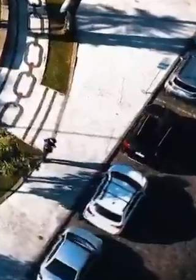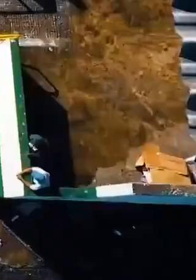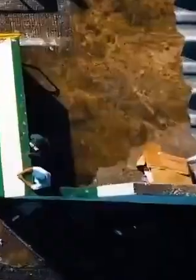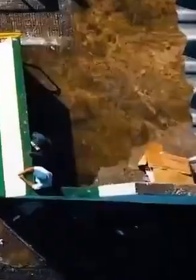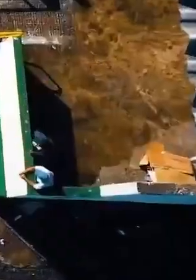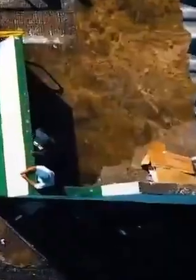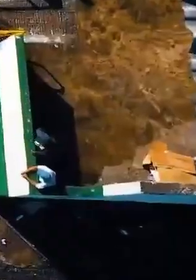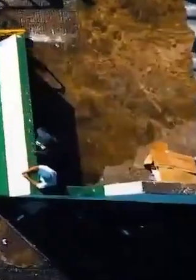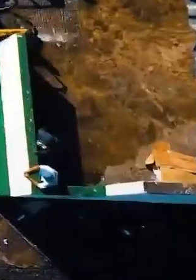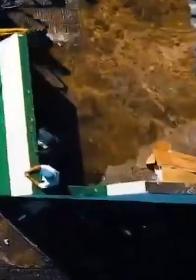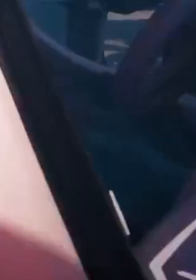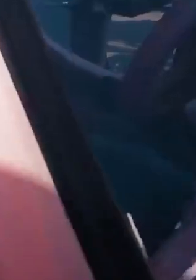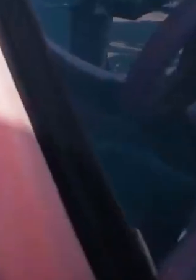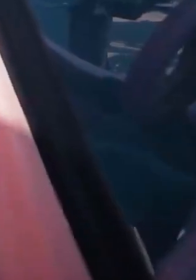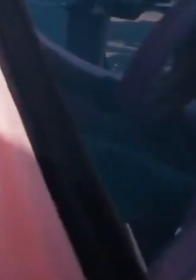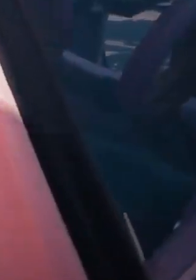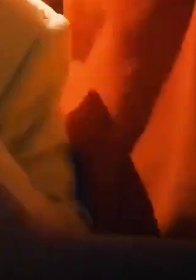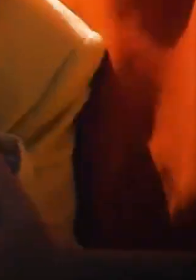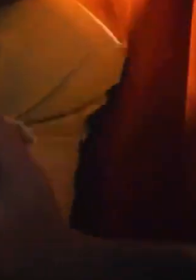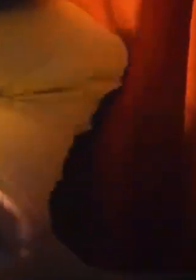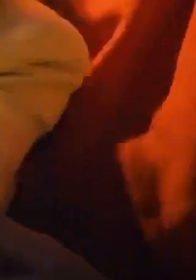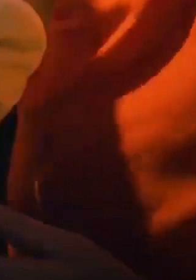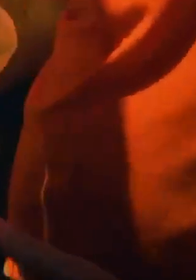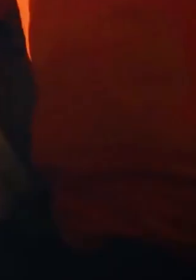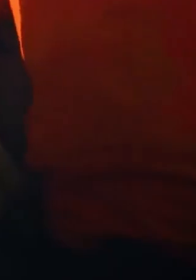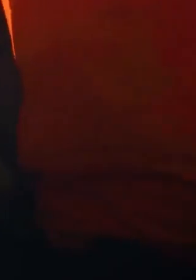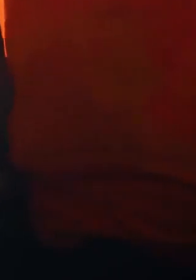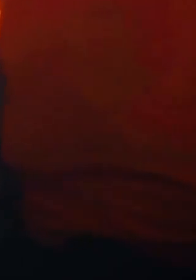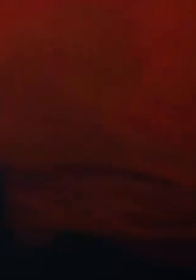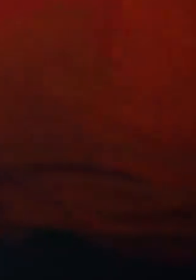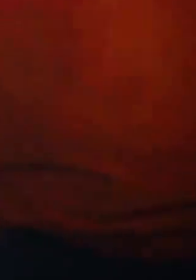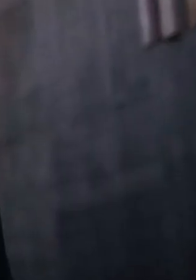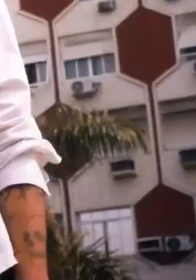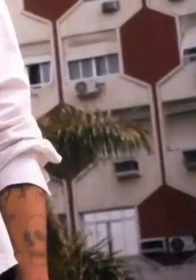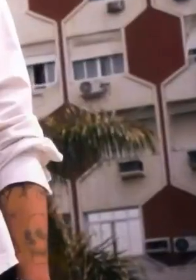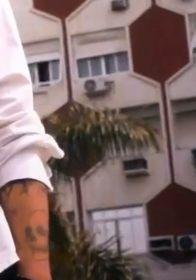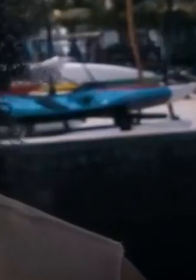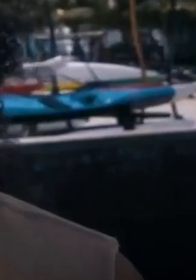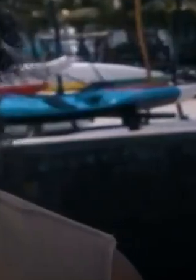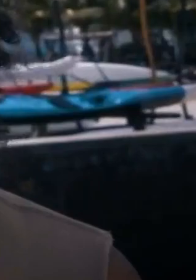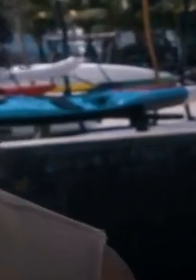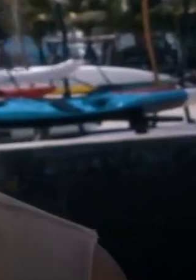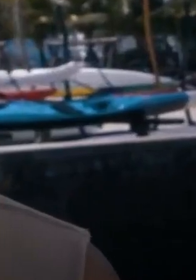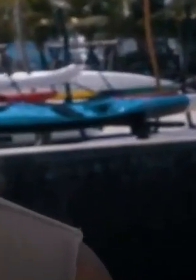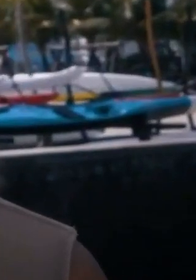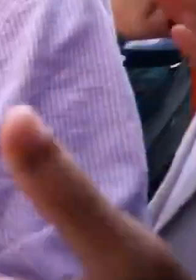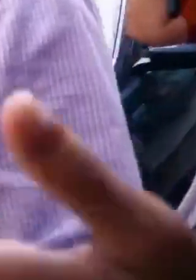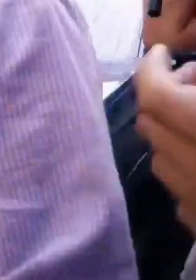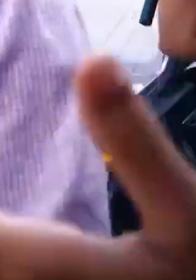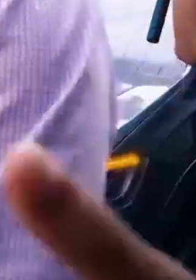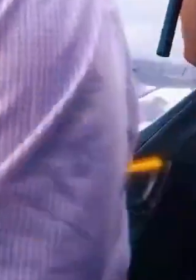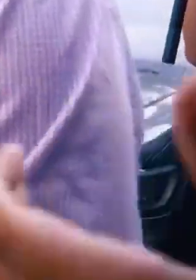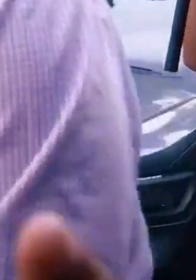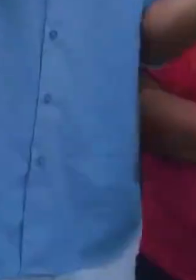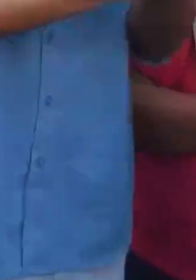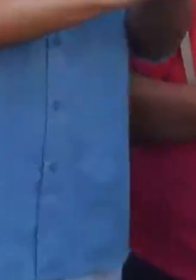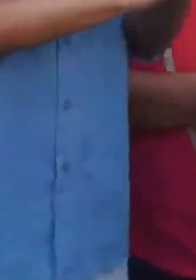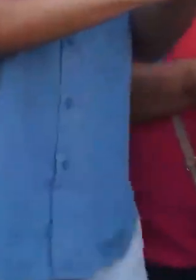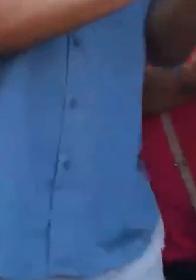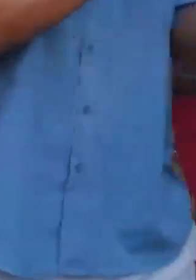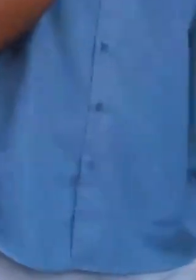terra, Santos é Thelma, Thelma de Santos. Unidade num todo.